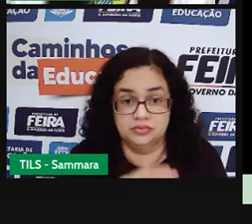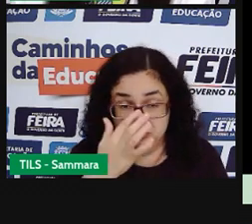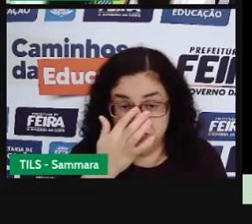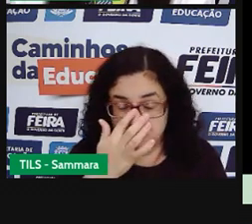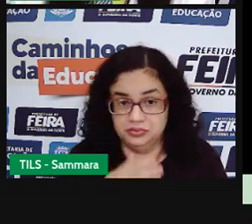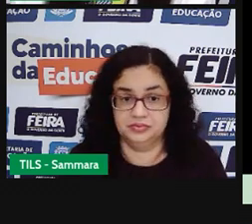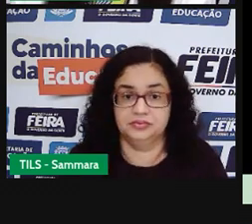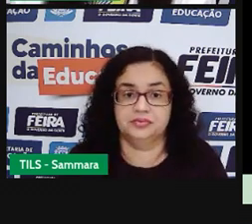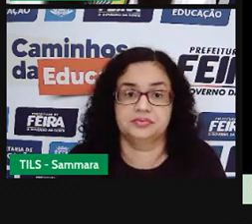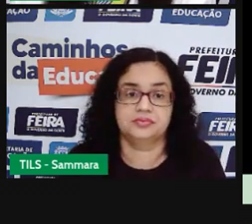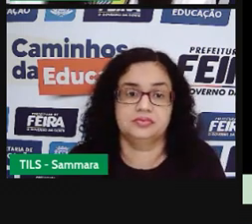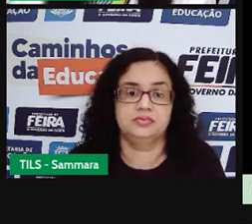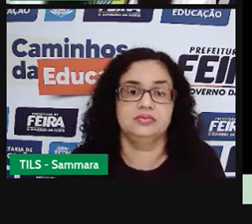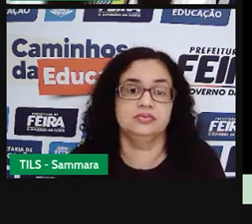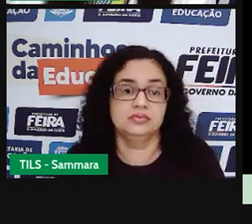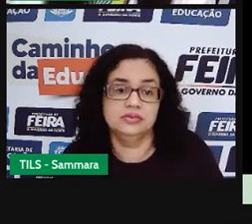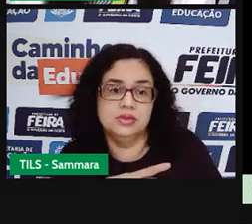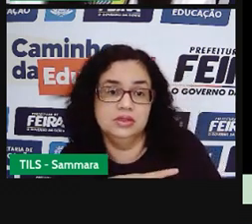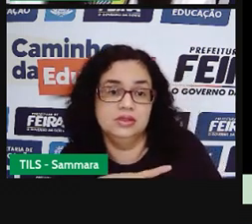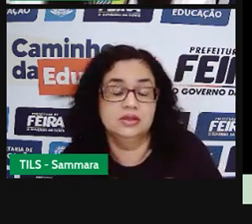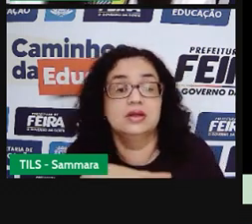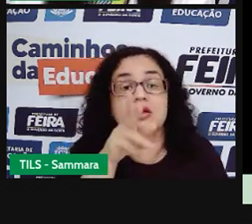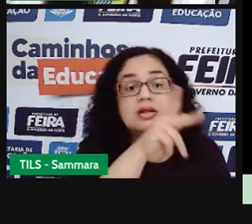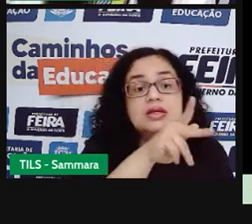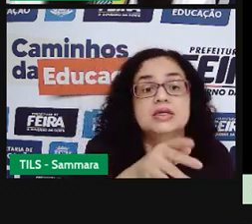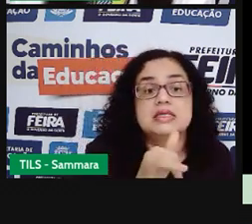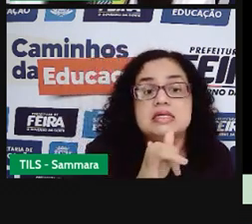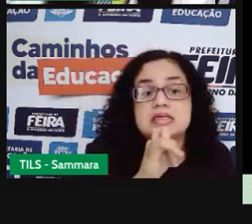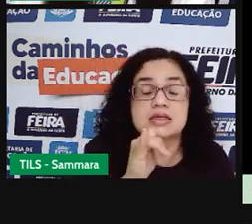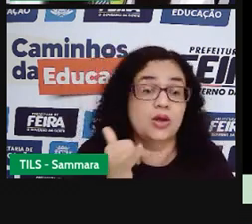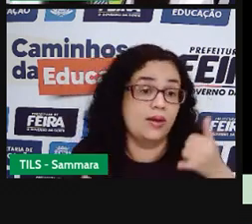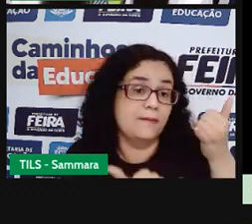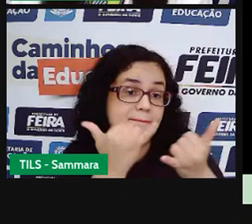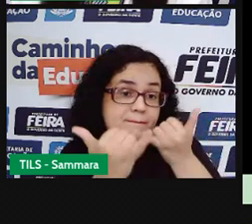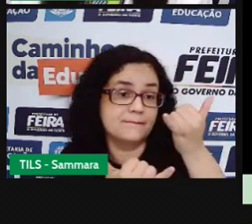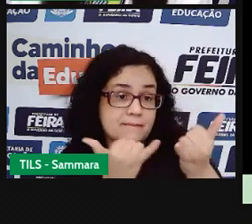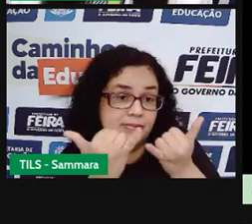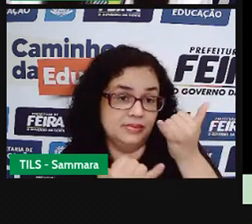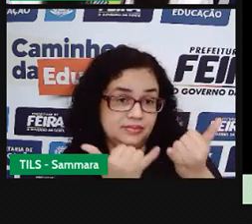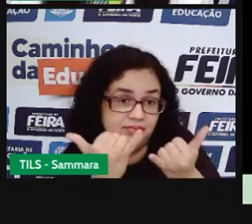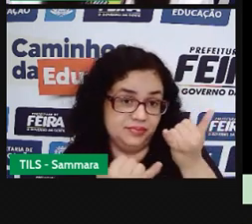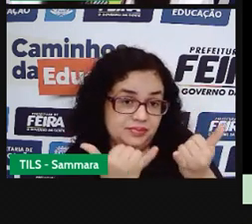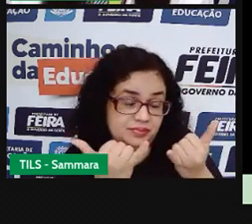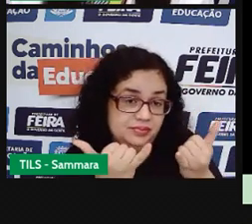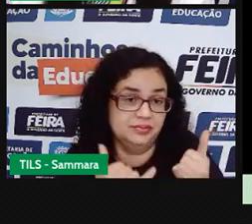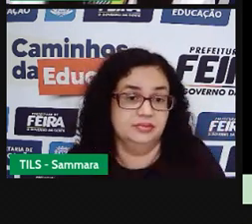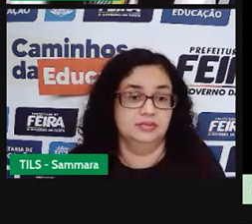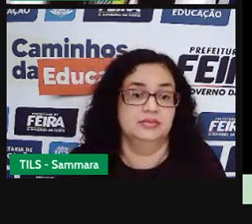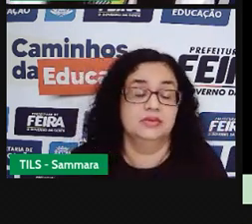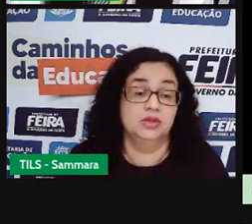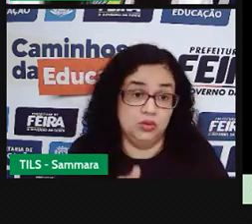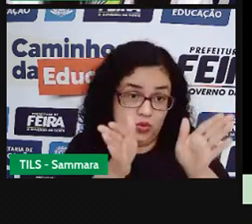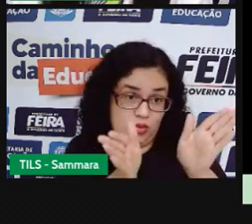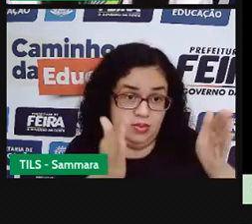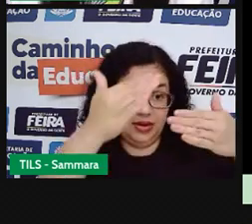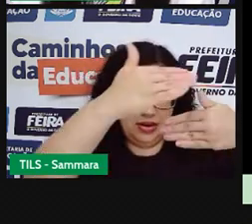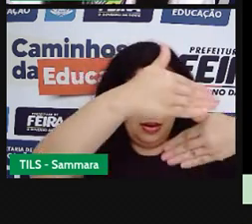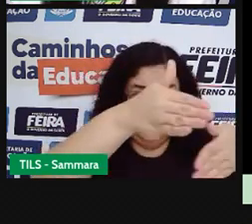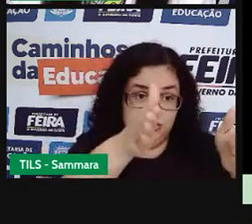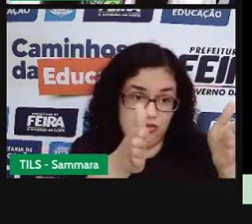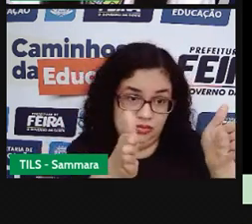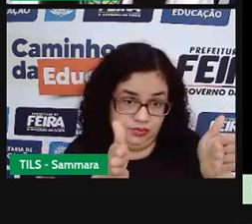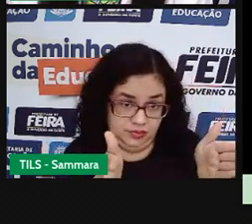E aí eu cai para o trouxe agora aí uma brincadeira para a gente ouvir salvar uma caixa